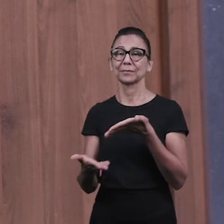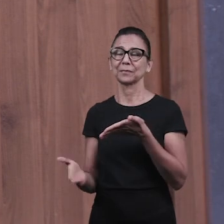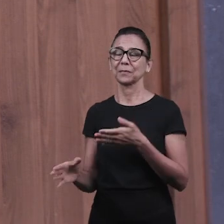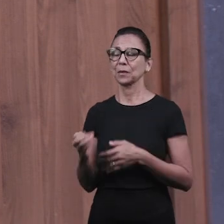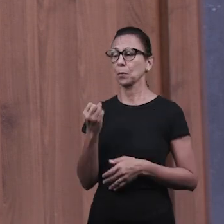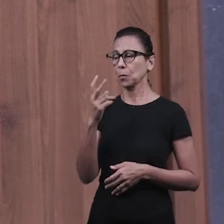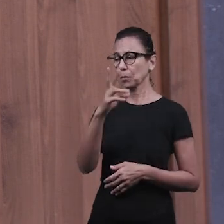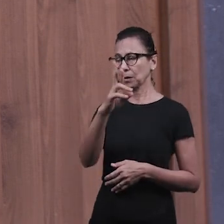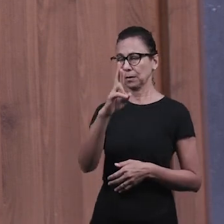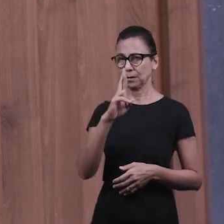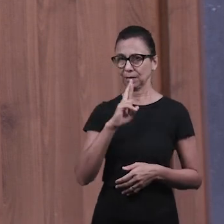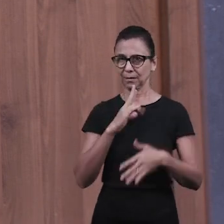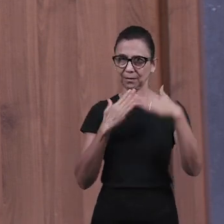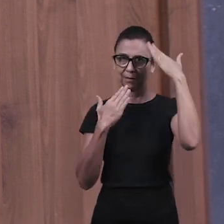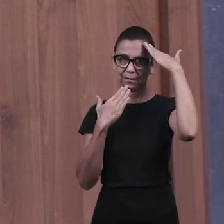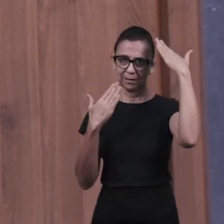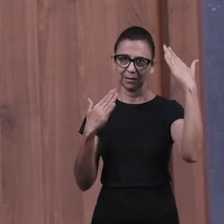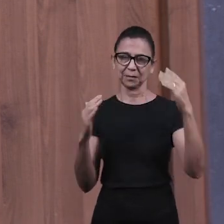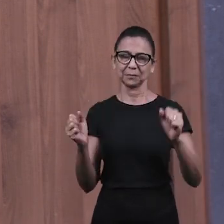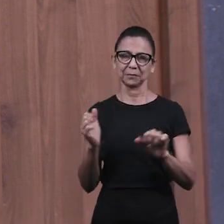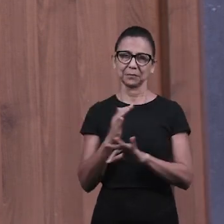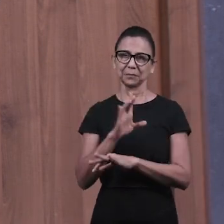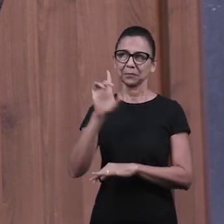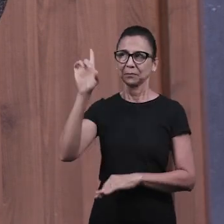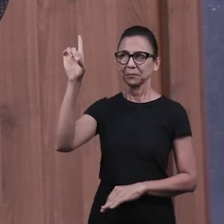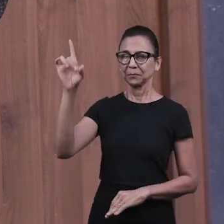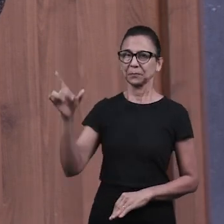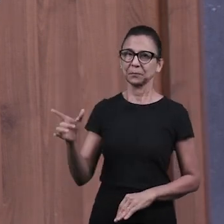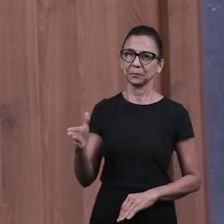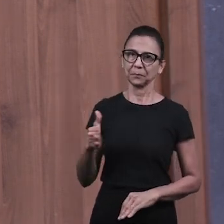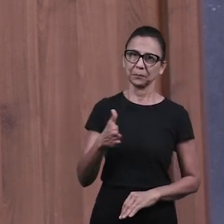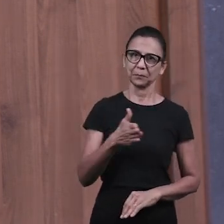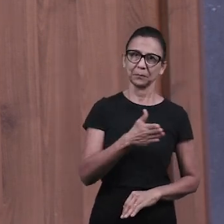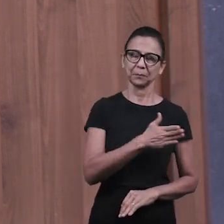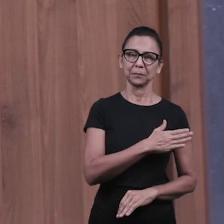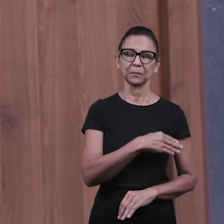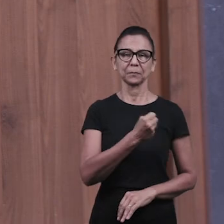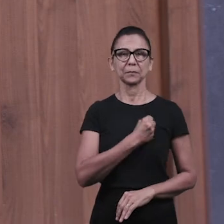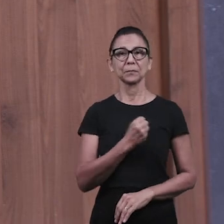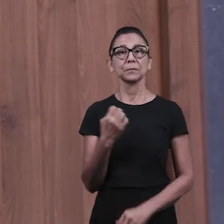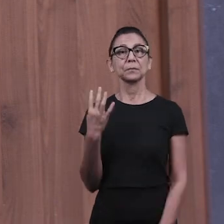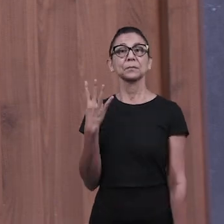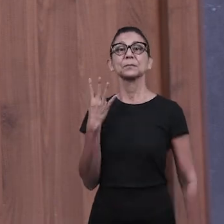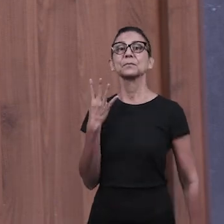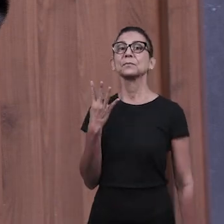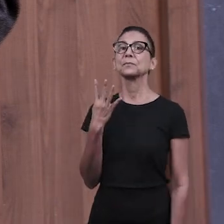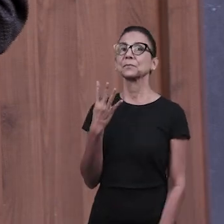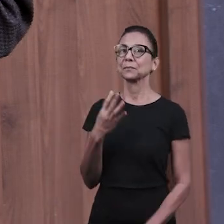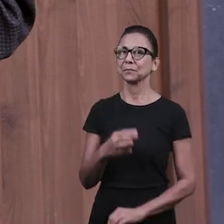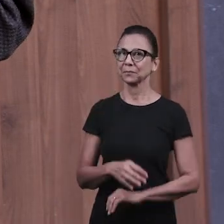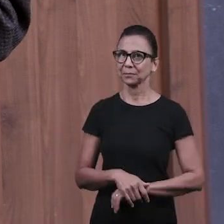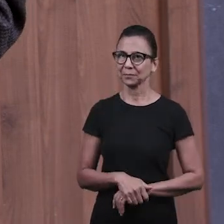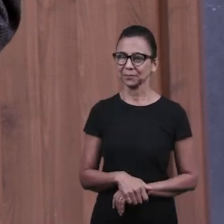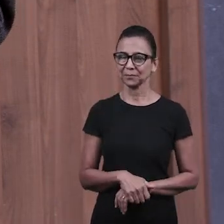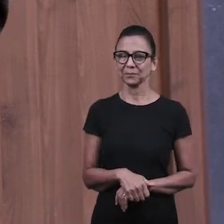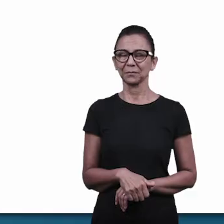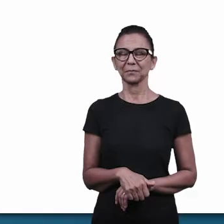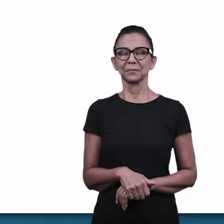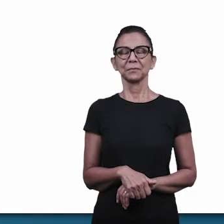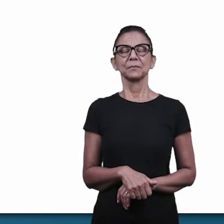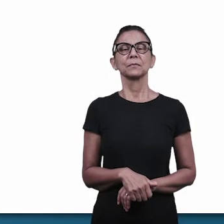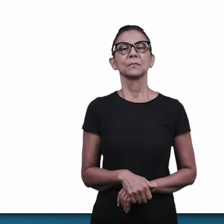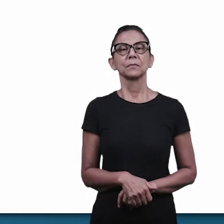sequência a sua resposta. Muito obrigado. Glória a Deus. Muito bem, irmãos, vamos agora para a quarta pergunta. E a quarta pergunta diz o